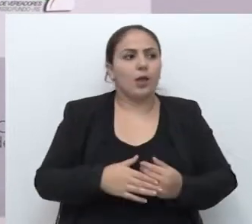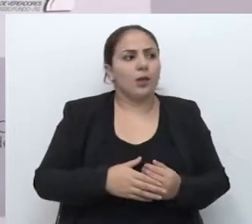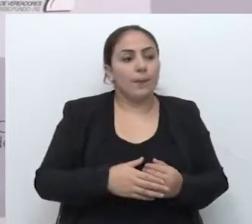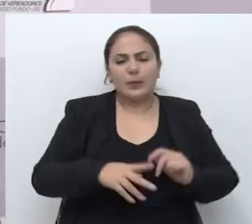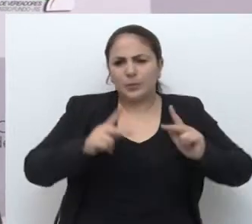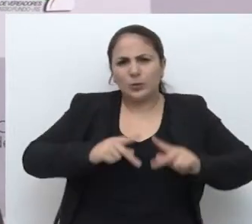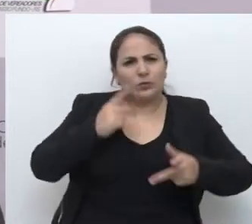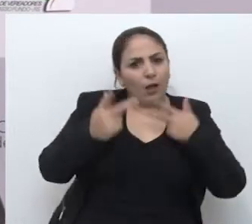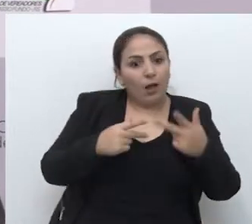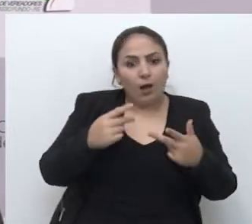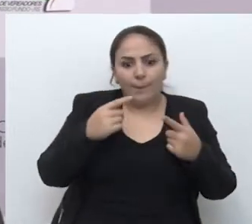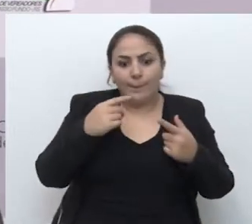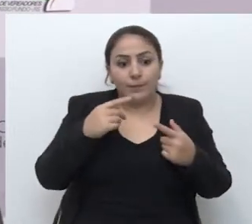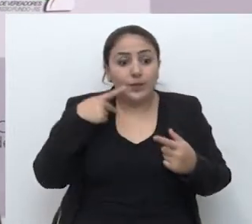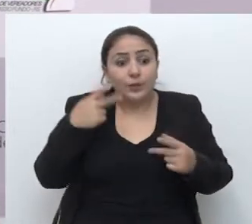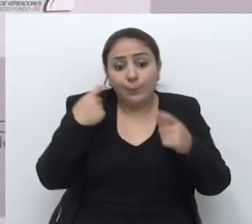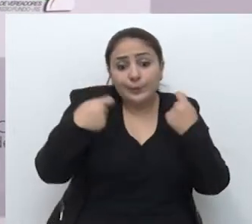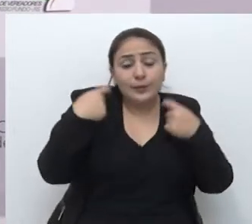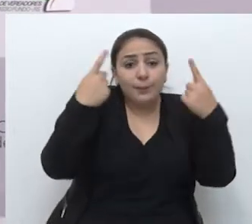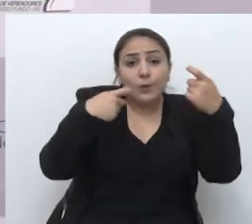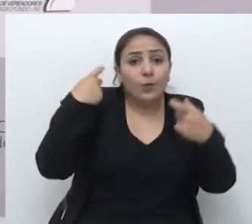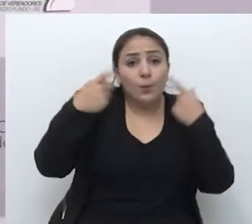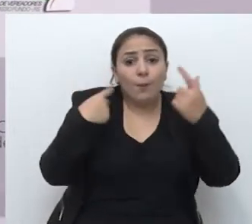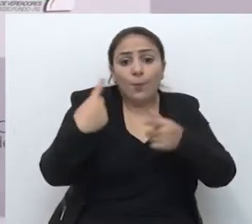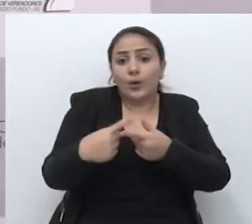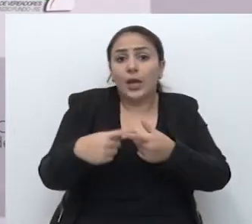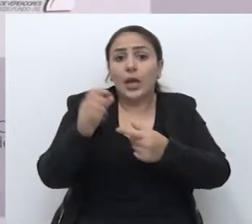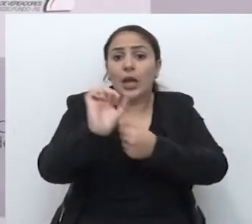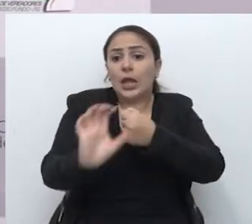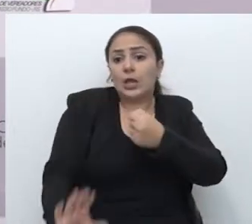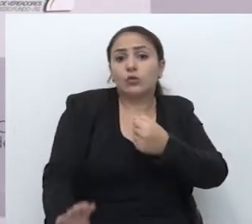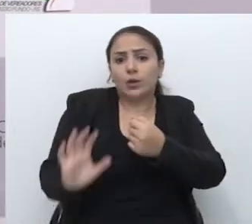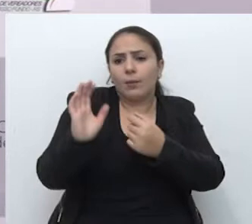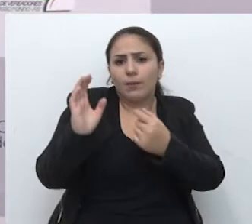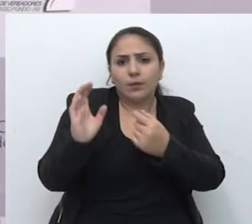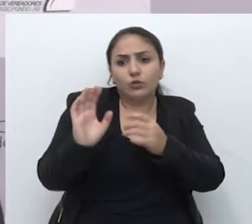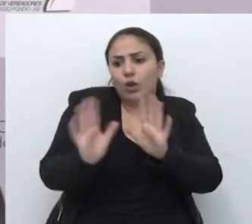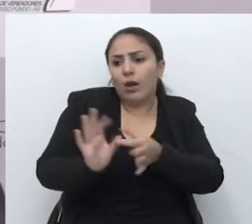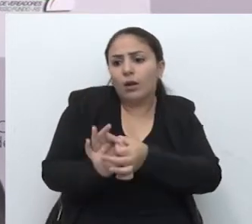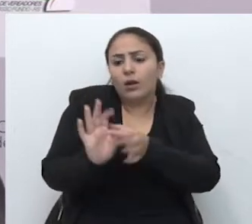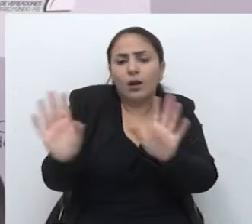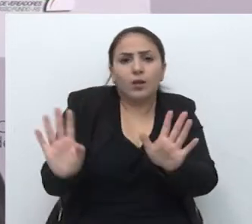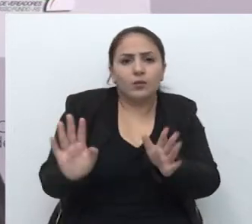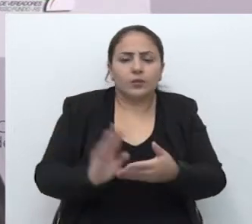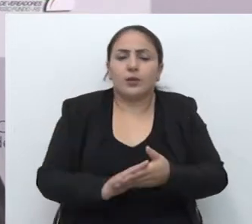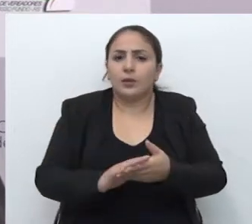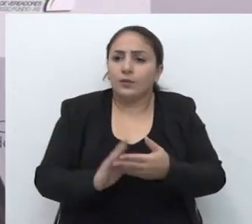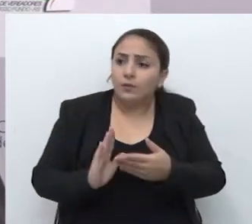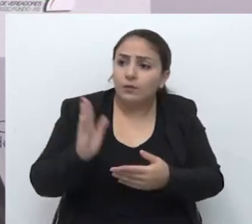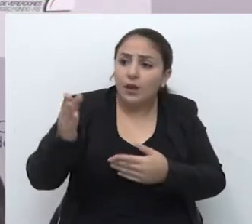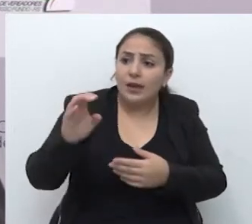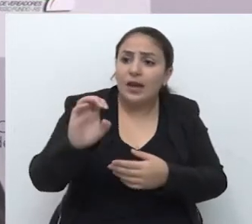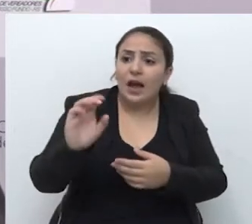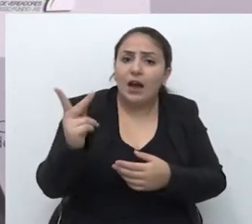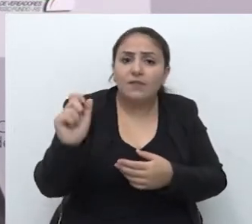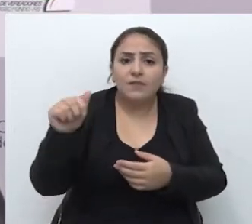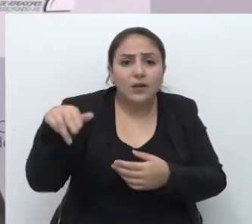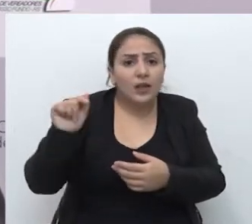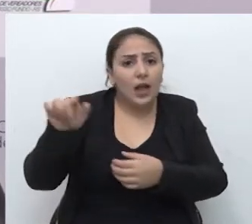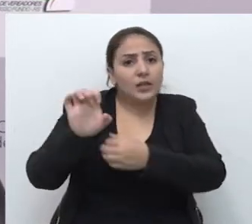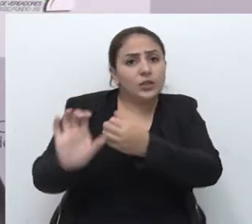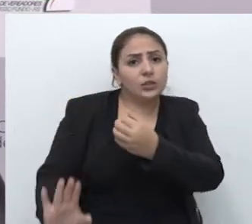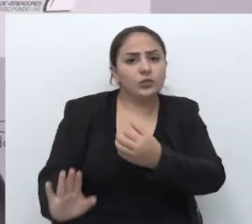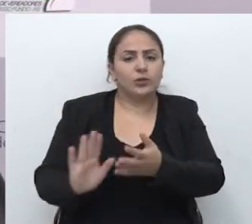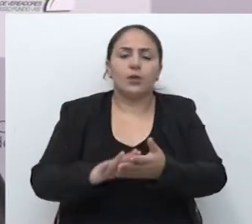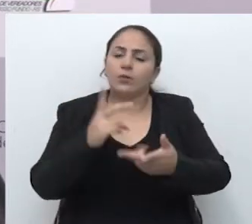vereadores devem se preocupar, porque lá em Erechim já aprovaram agora o horário livre para a Havan e para Erechim. Então a gente dizer para essas pessoas que nós, Passo Fundo, eu